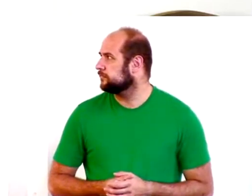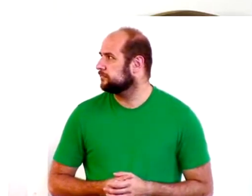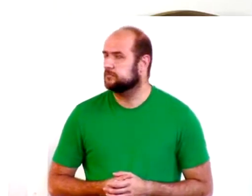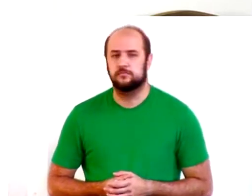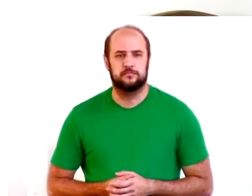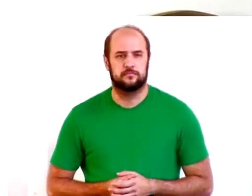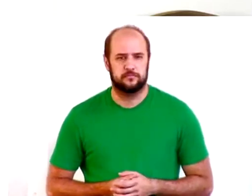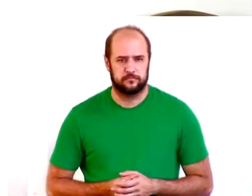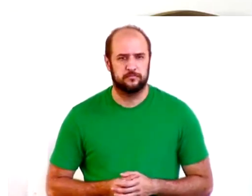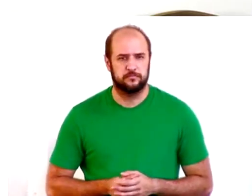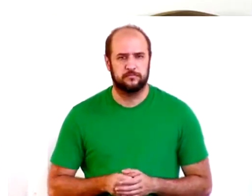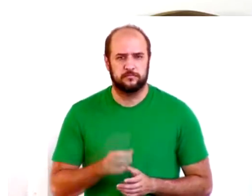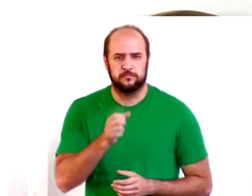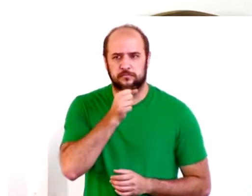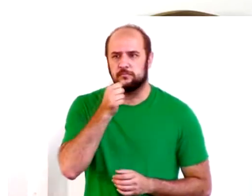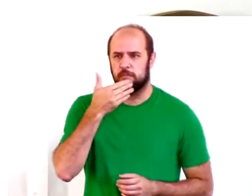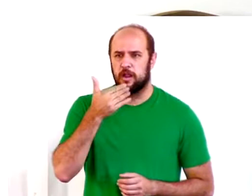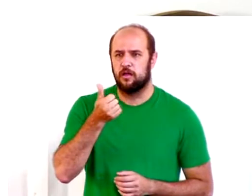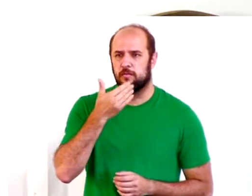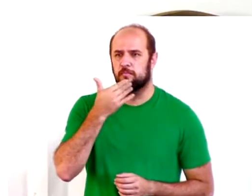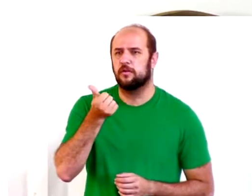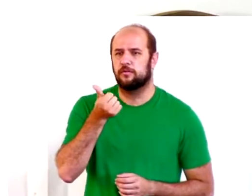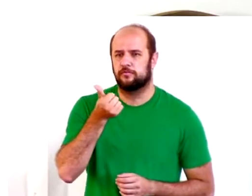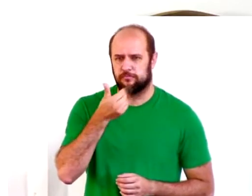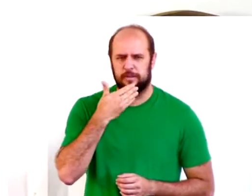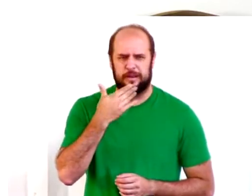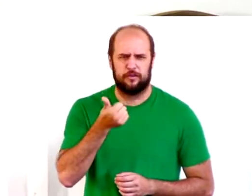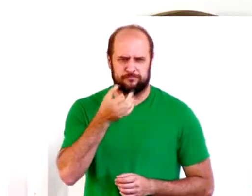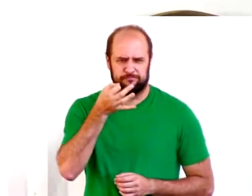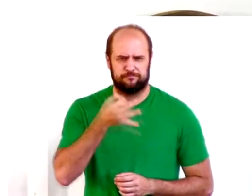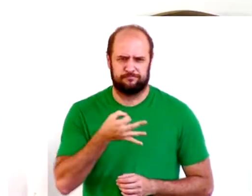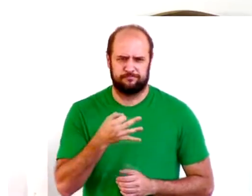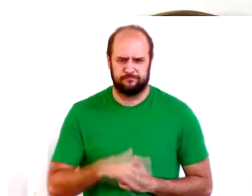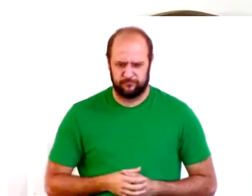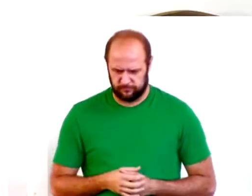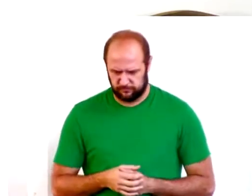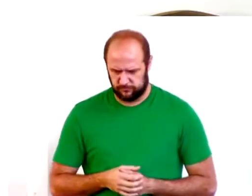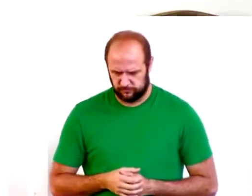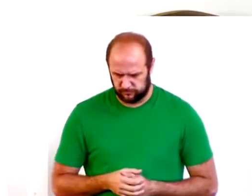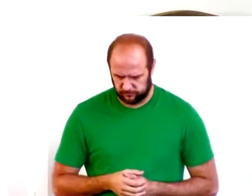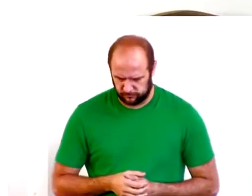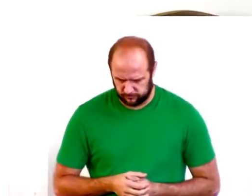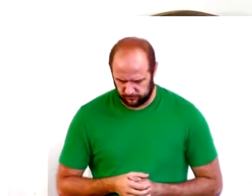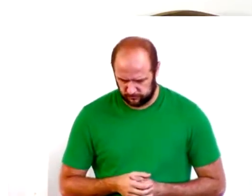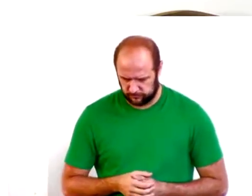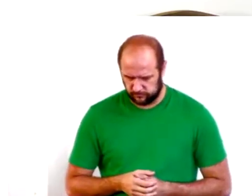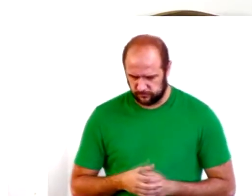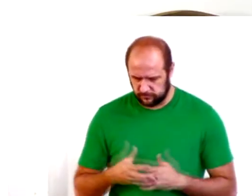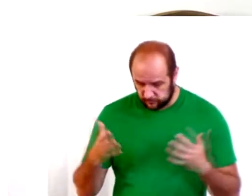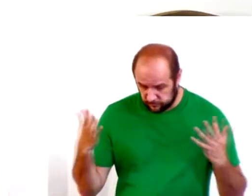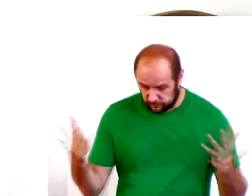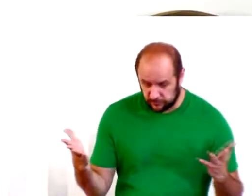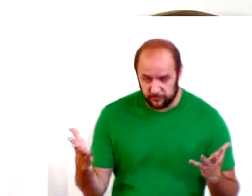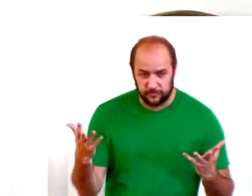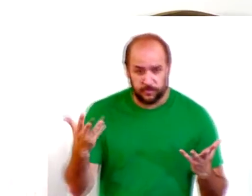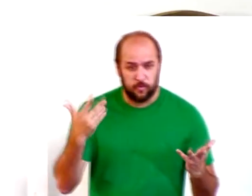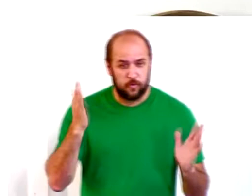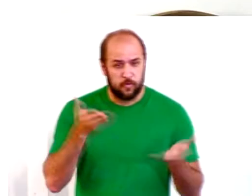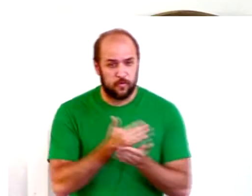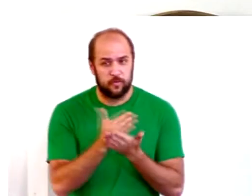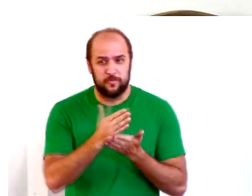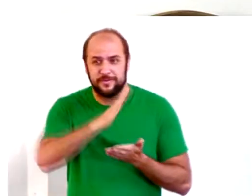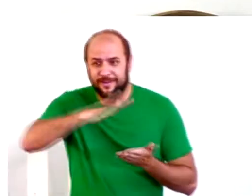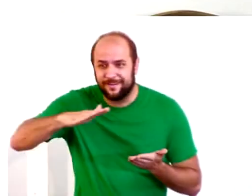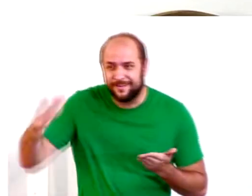Um, dois, testando. Melhor? Só melhor? Perfeito. Queridos irmãos, eu quero começar com as